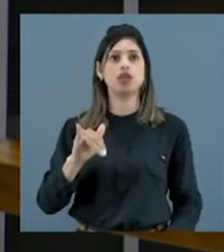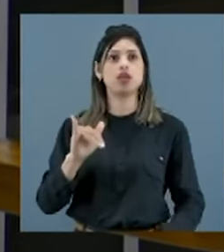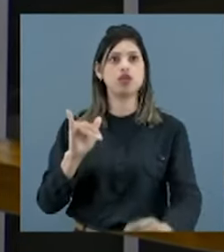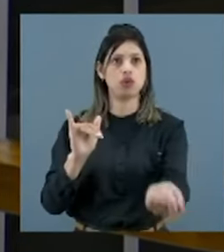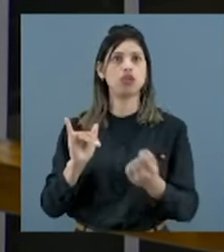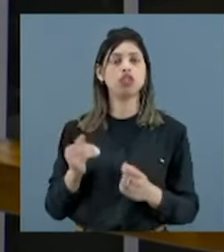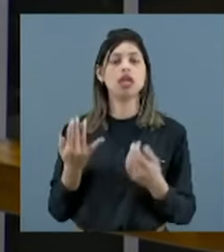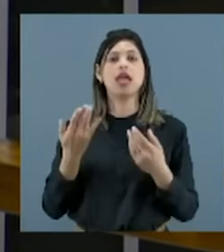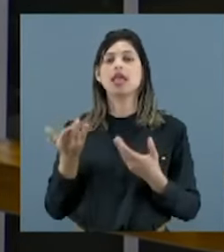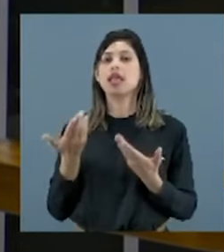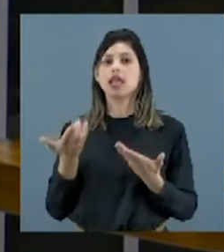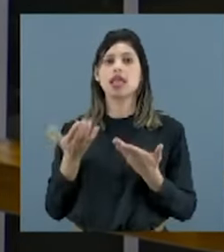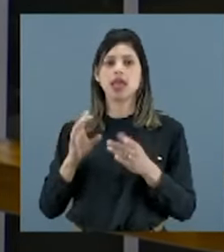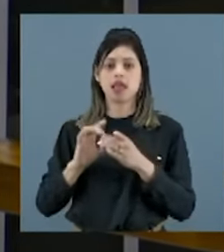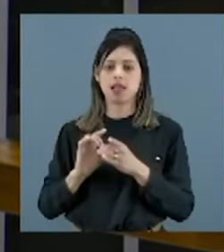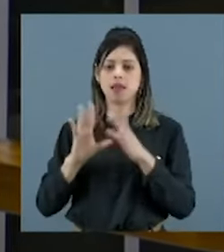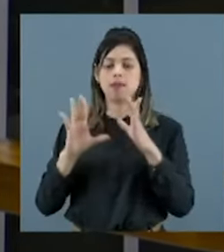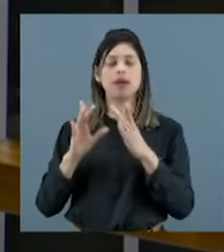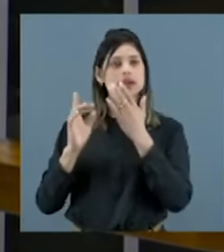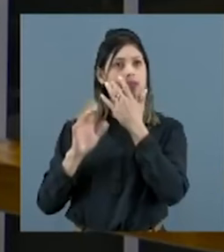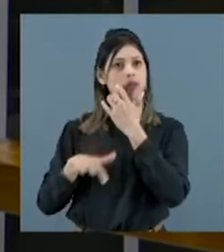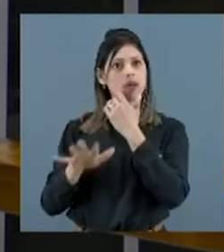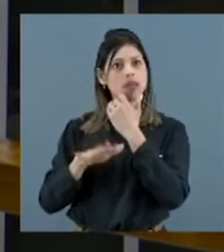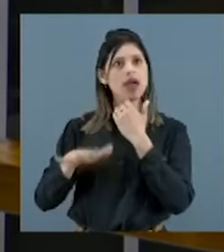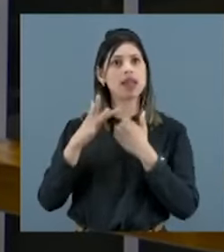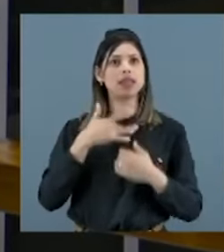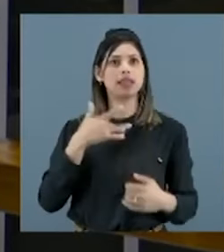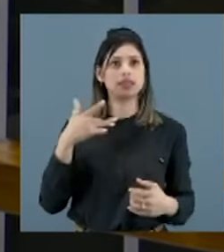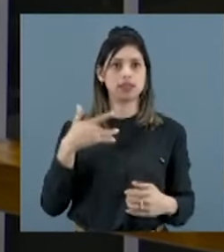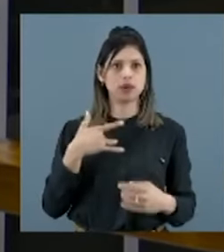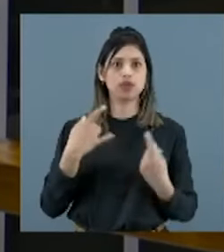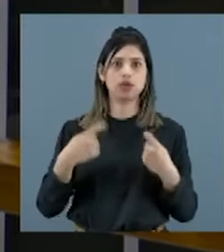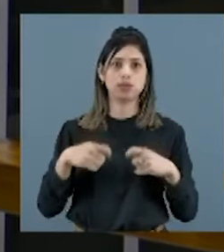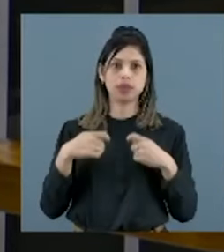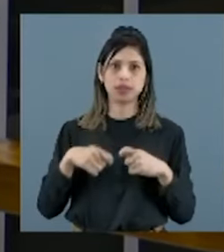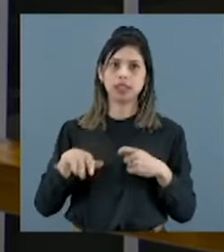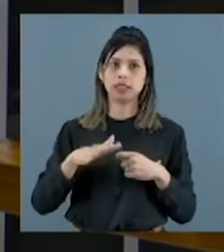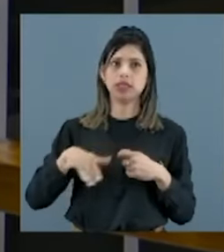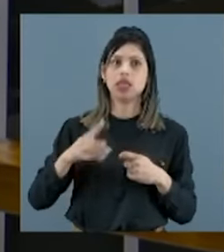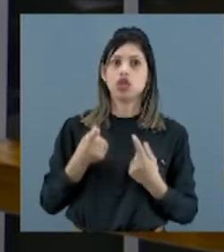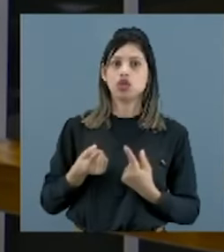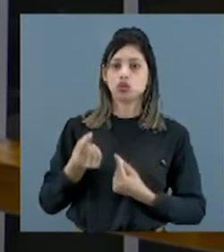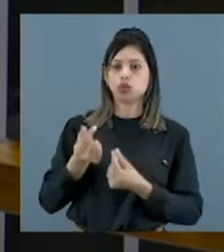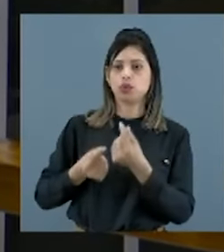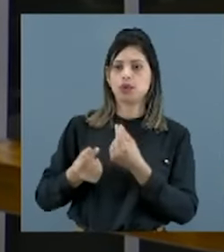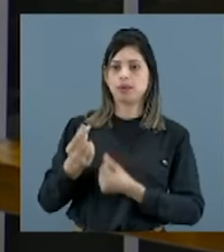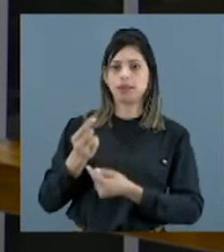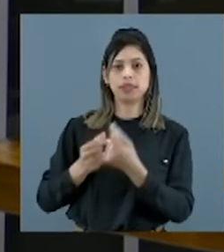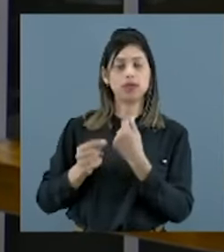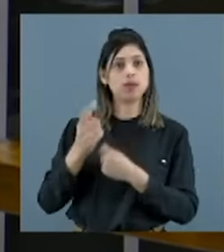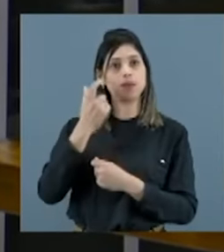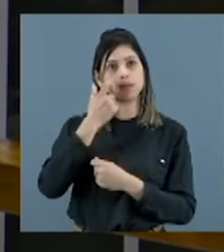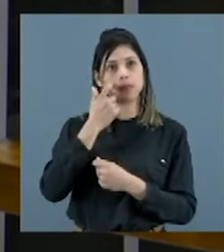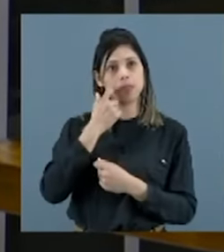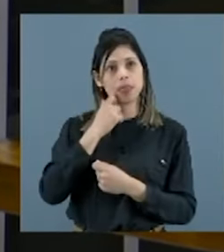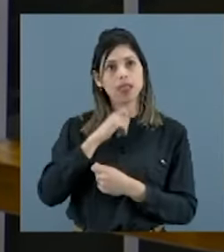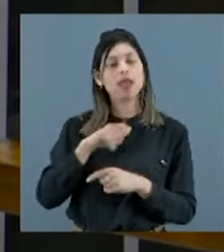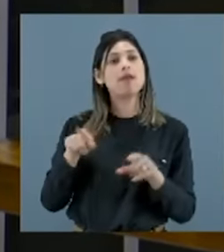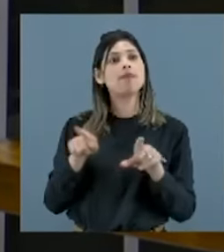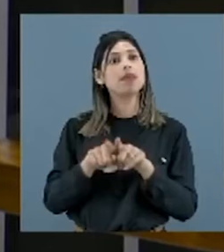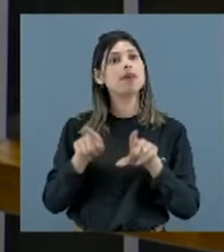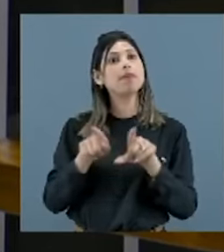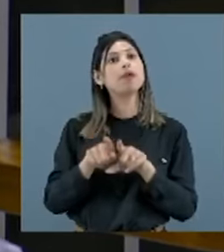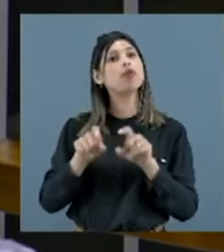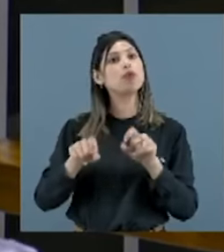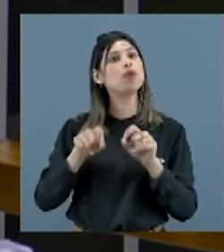500 milhões da área de saúde que precisa de suplementação orçamentária. Também os prefeitos estão pedindo suplementação